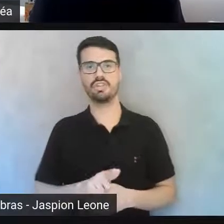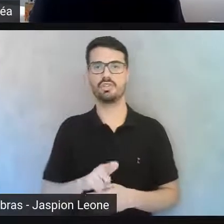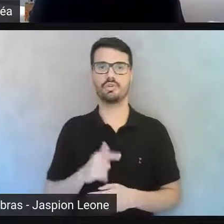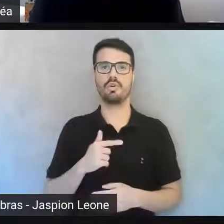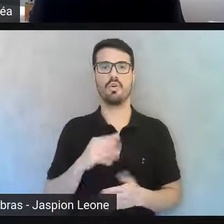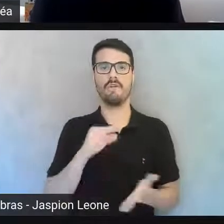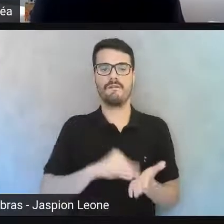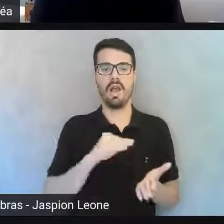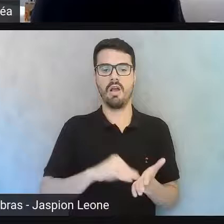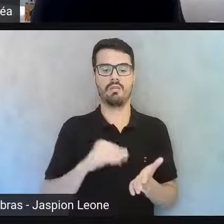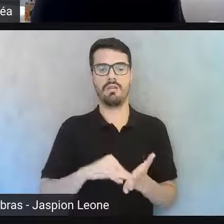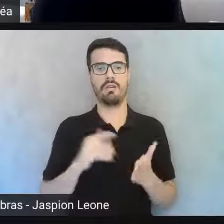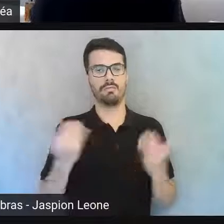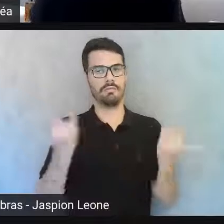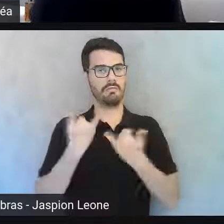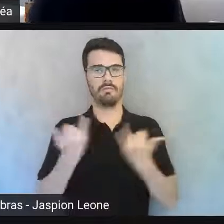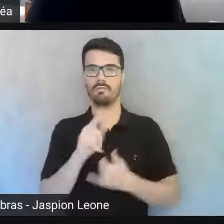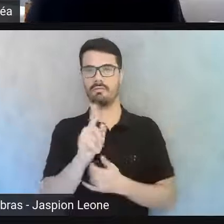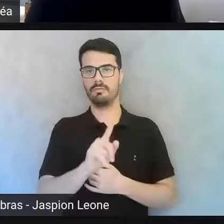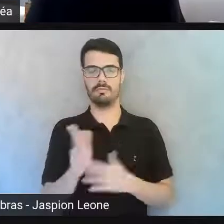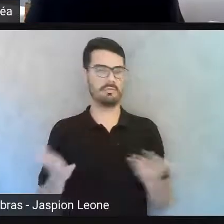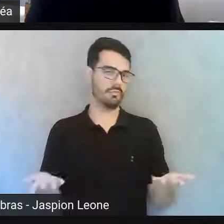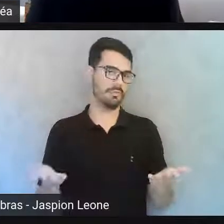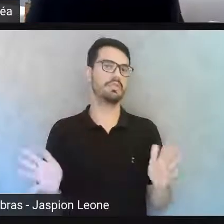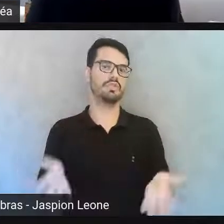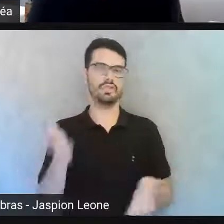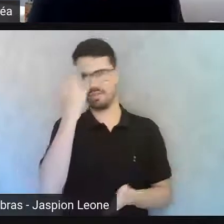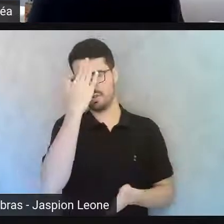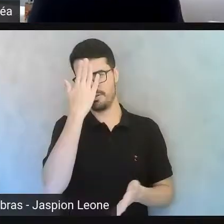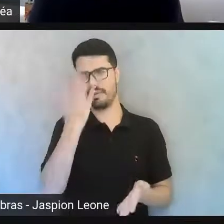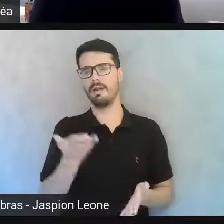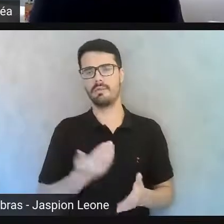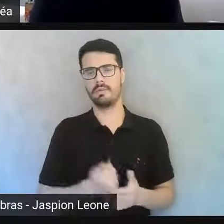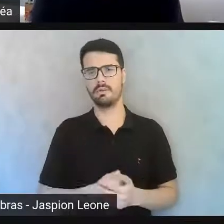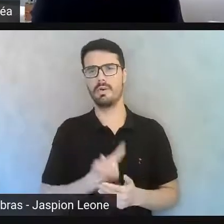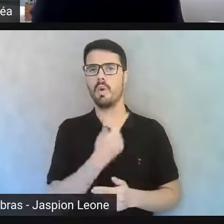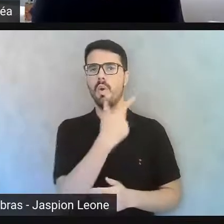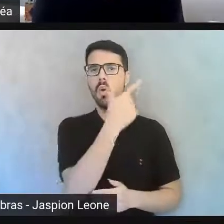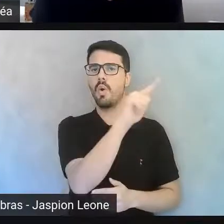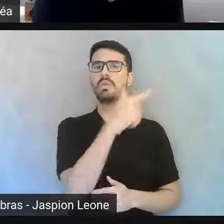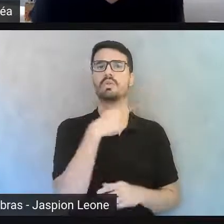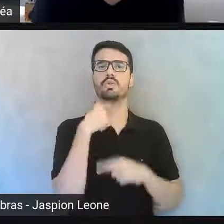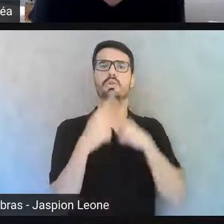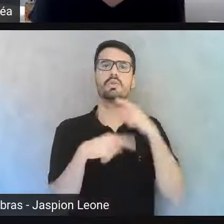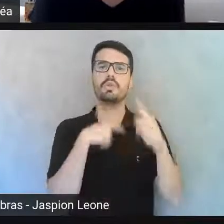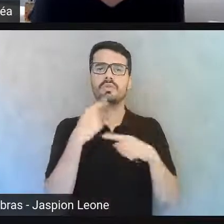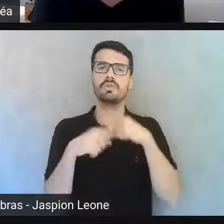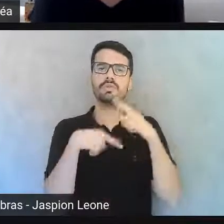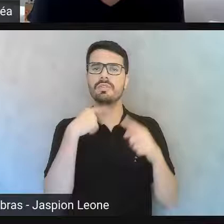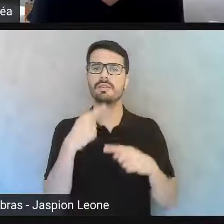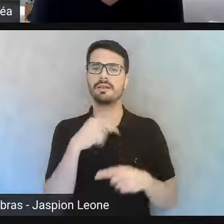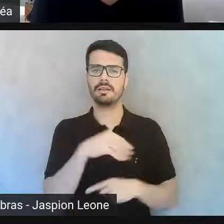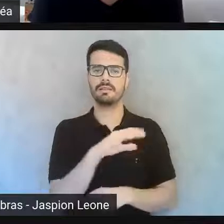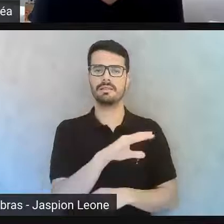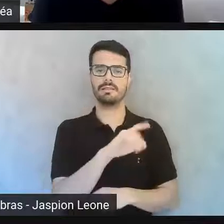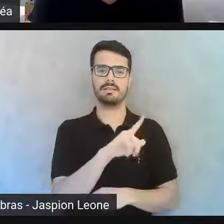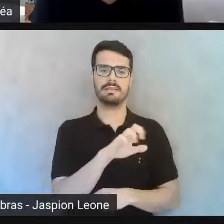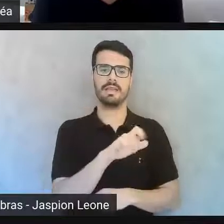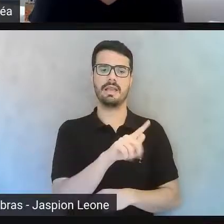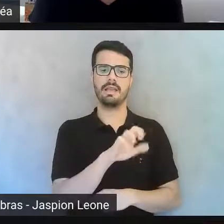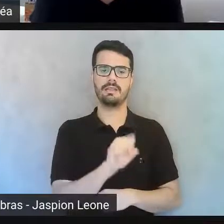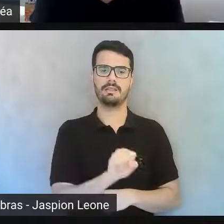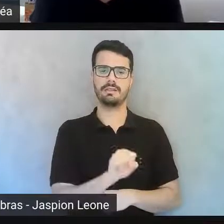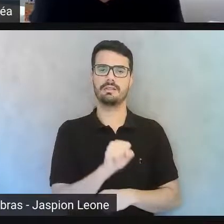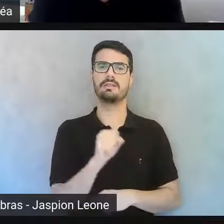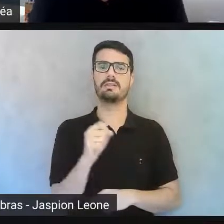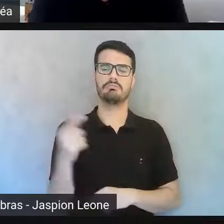incipiente assim. Eu vou falar outro ponto que eu acho. Todas as dúvidas, às vezes, chegam para a SEGES, né? Muitas